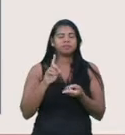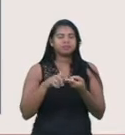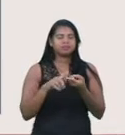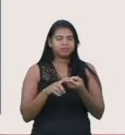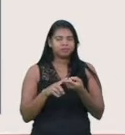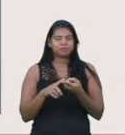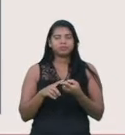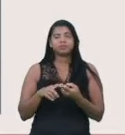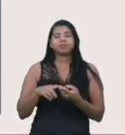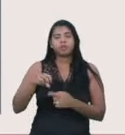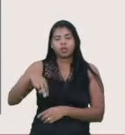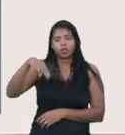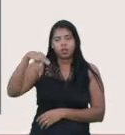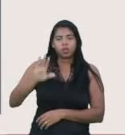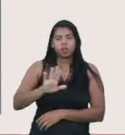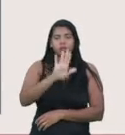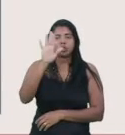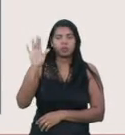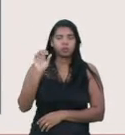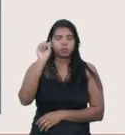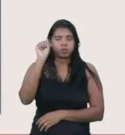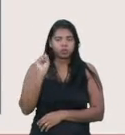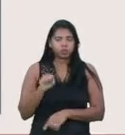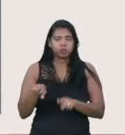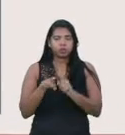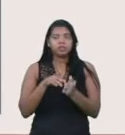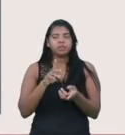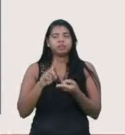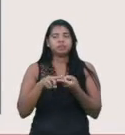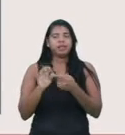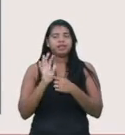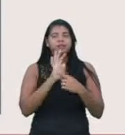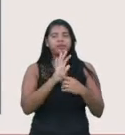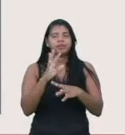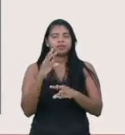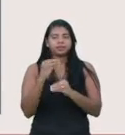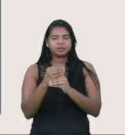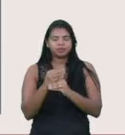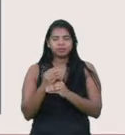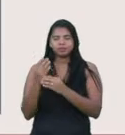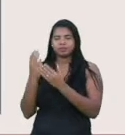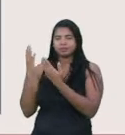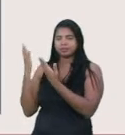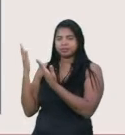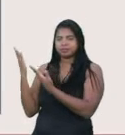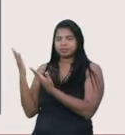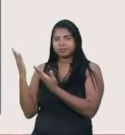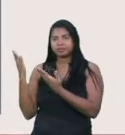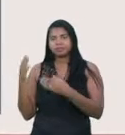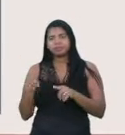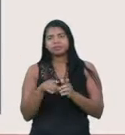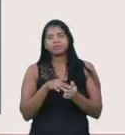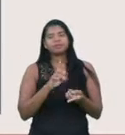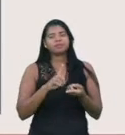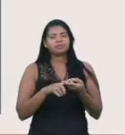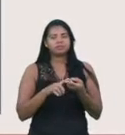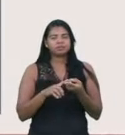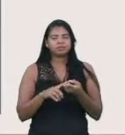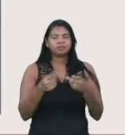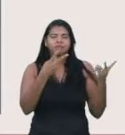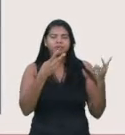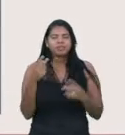polo norte e polo sul, sendo a aurora boreal no polo norte e a aurora austral no polo sul. E aí você deve estar